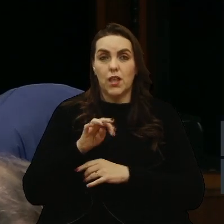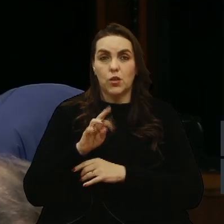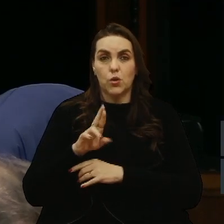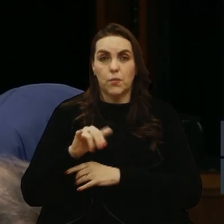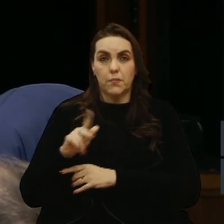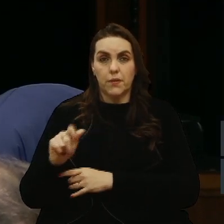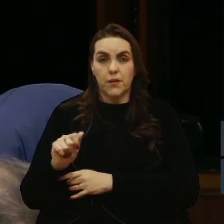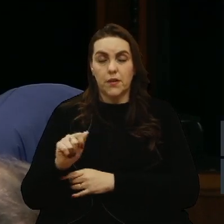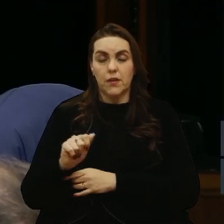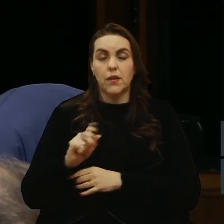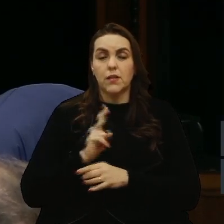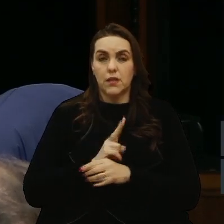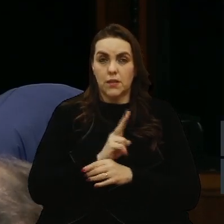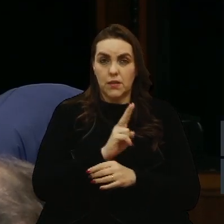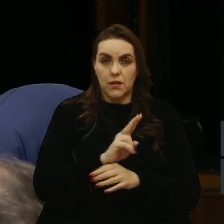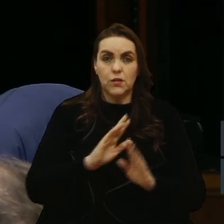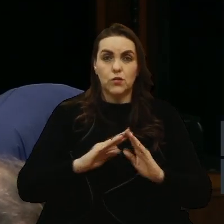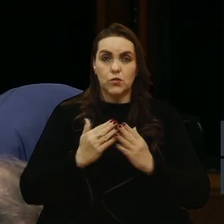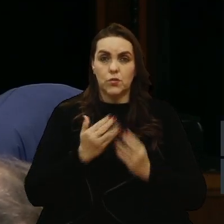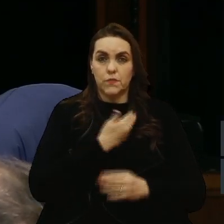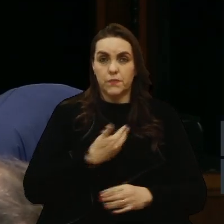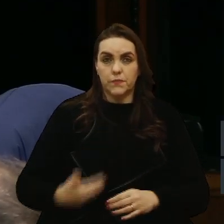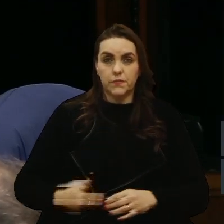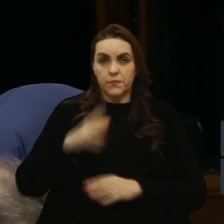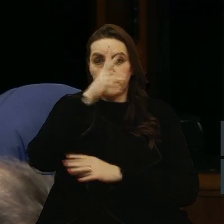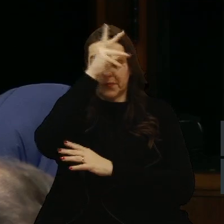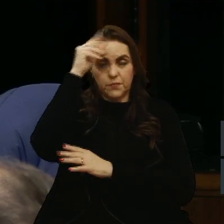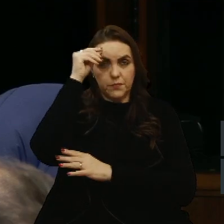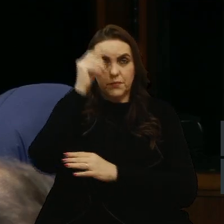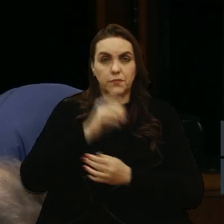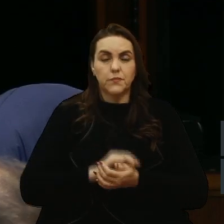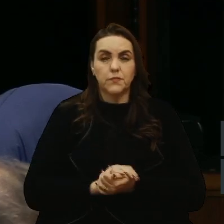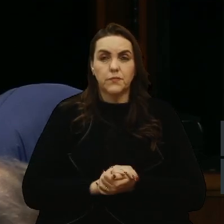escolas públicas municipais, elas